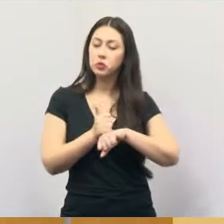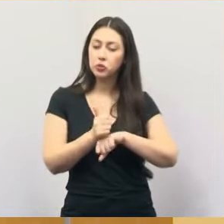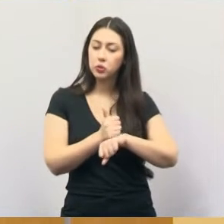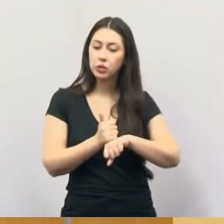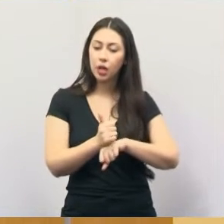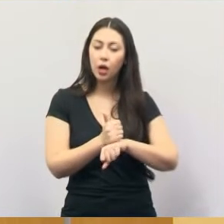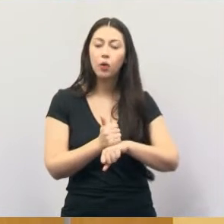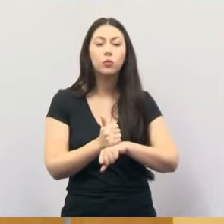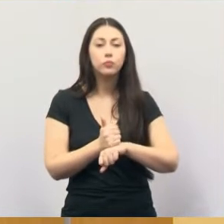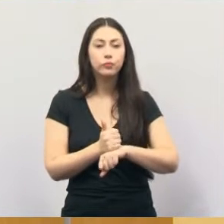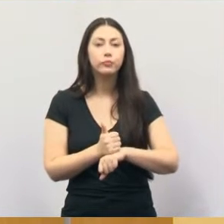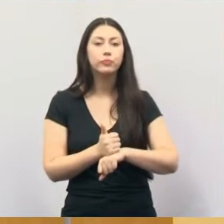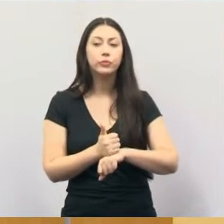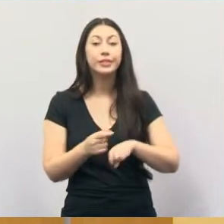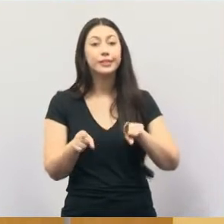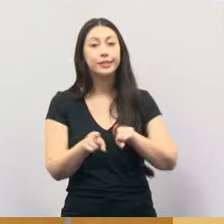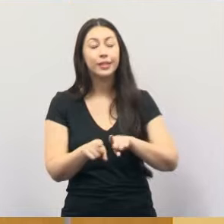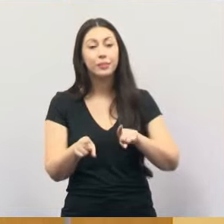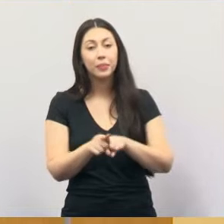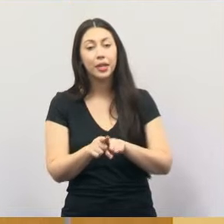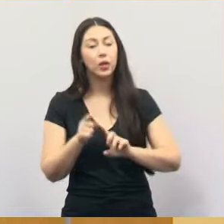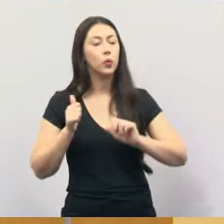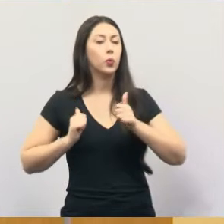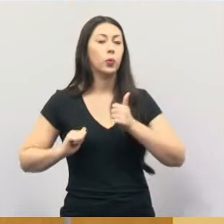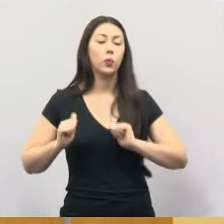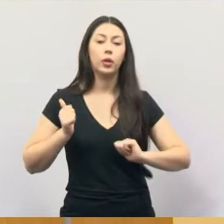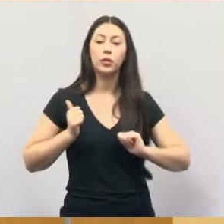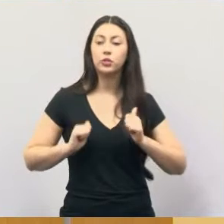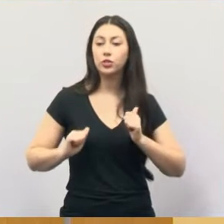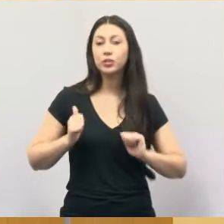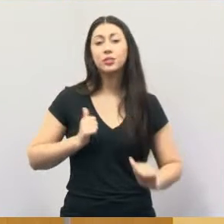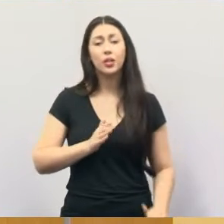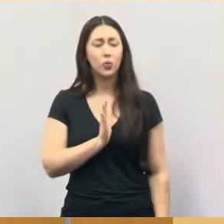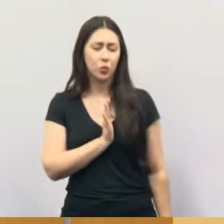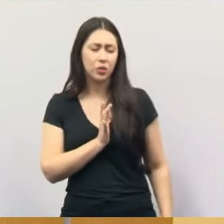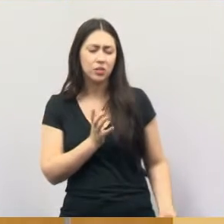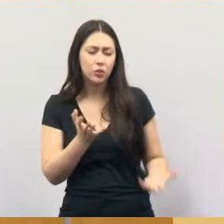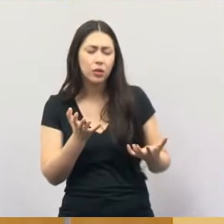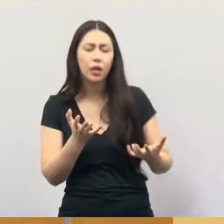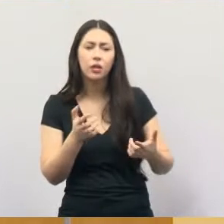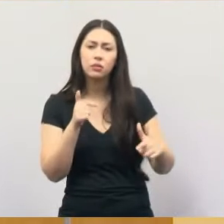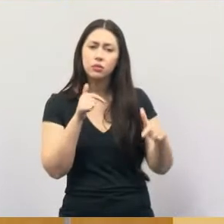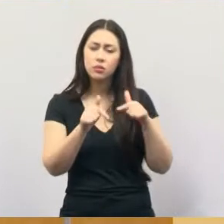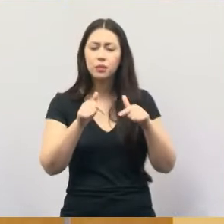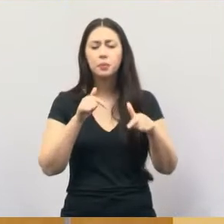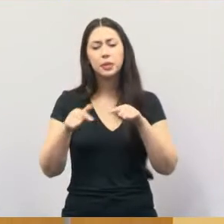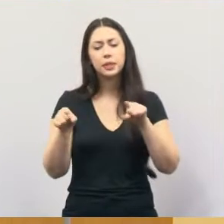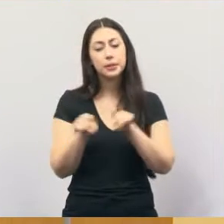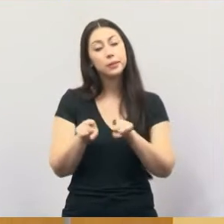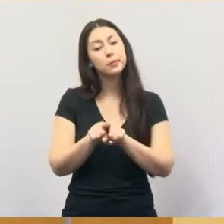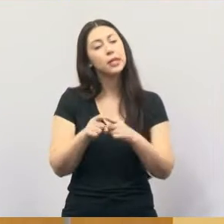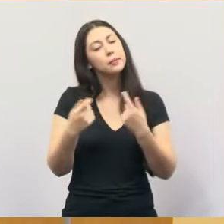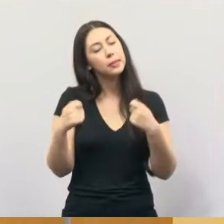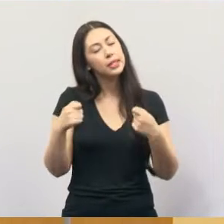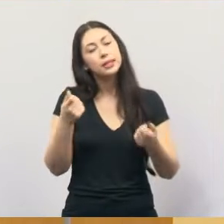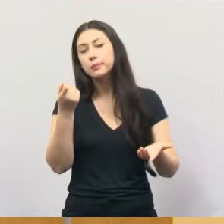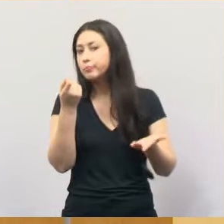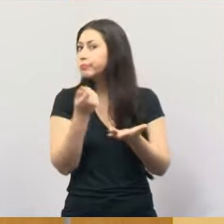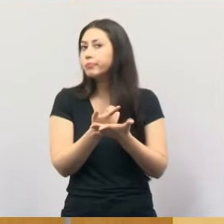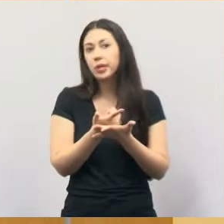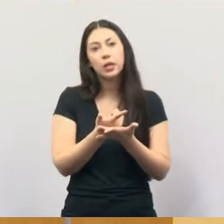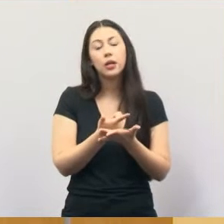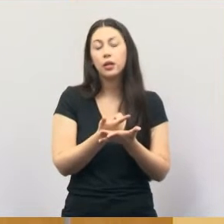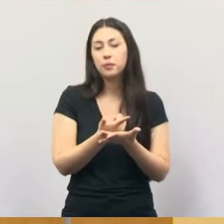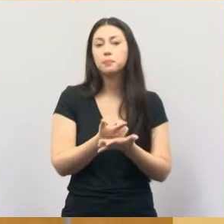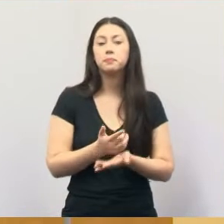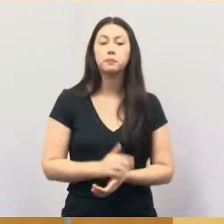um custo, e aquele local que vem de coração fazer os trabalhos na nossa cidade também tem um custo para deslocar até